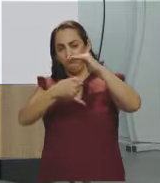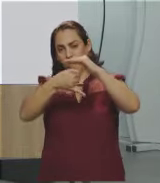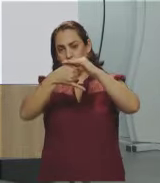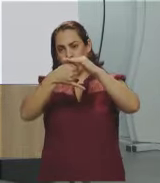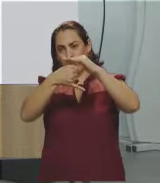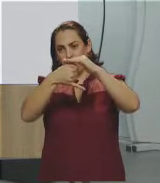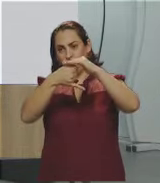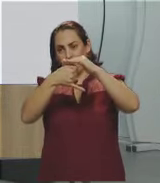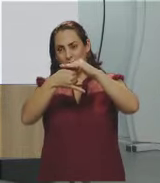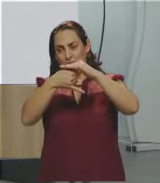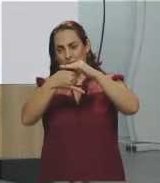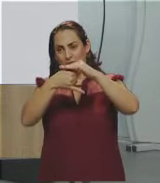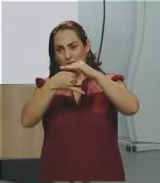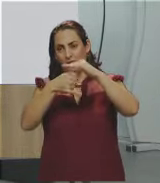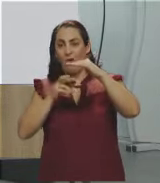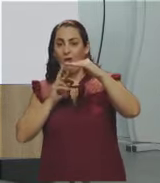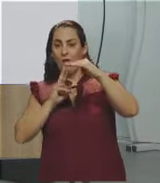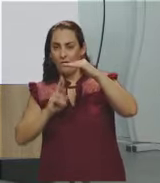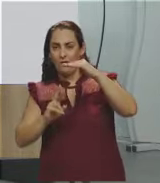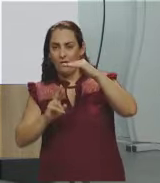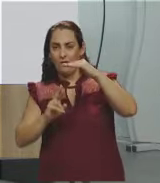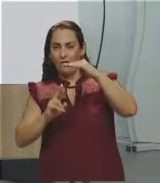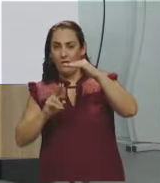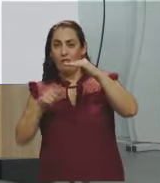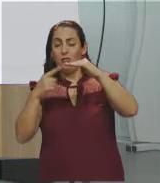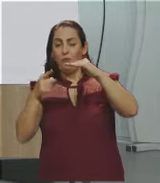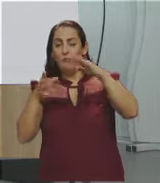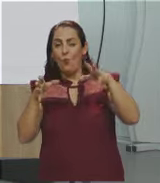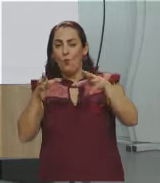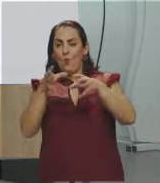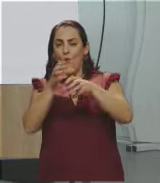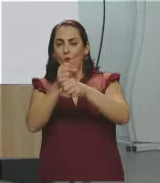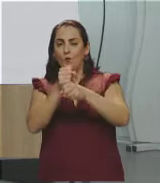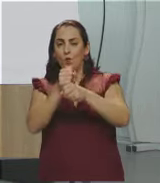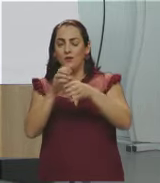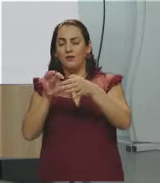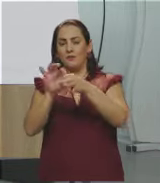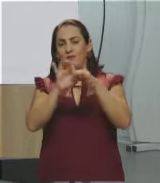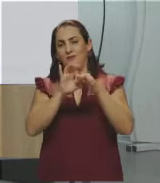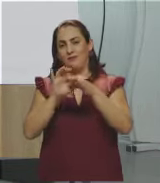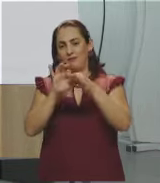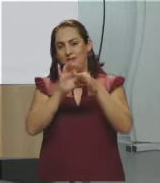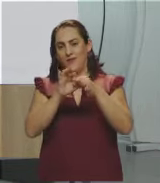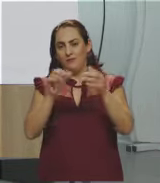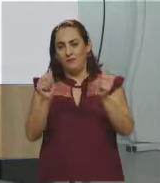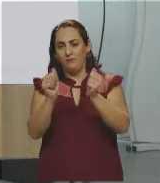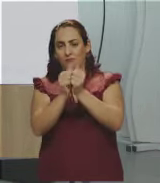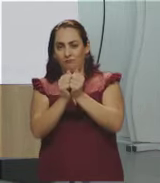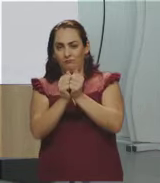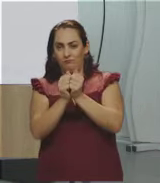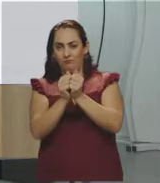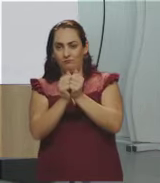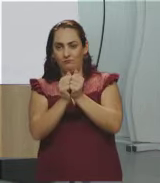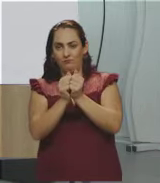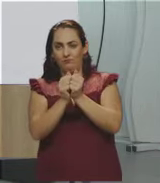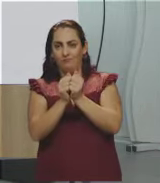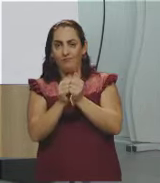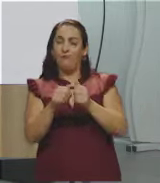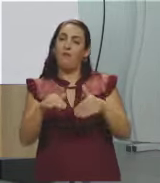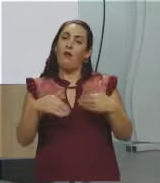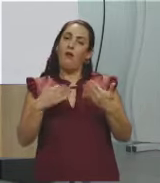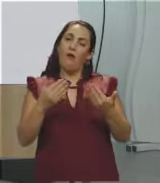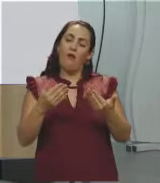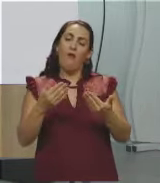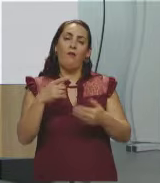inferior. Depois que eu terminar as duas partes, eu vou juntá-las, porque aí as duas partes estão em paralelo, ok? E aí a gente